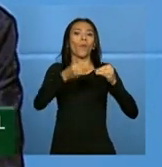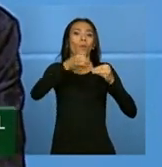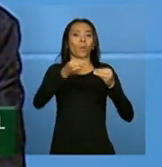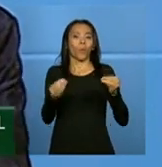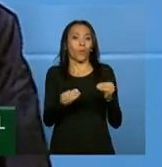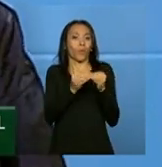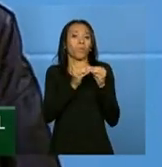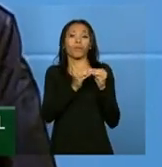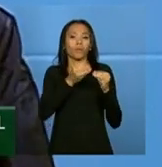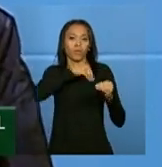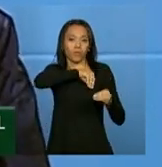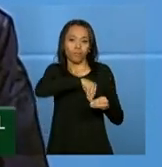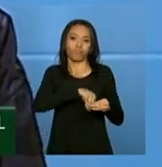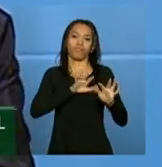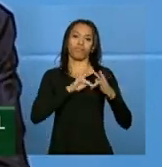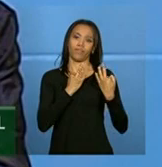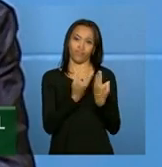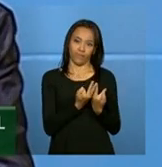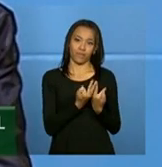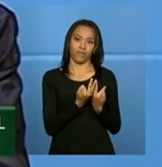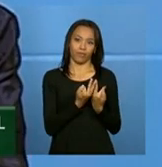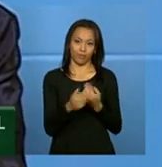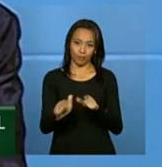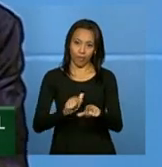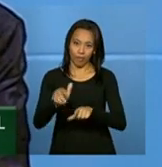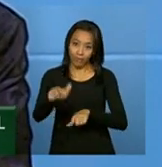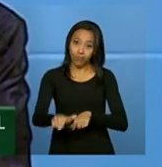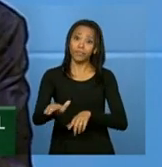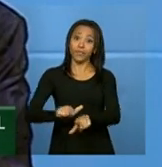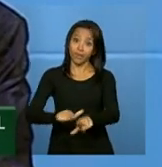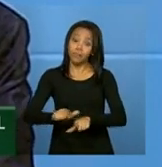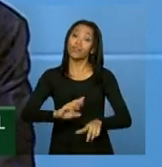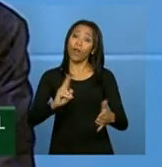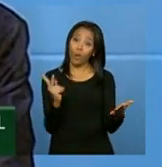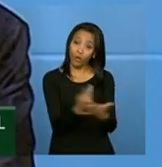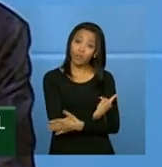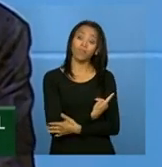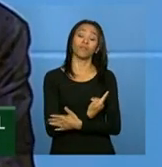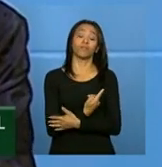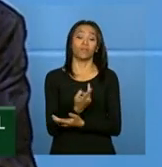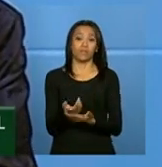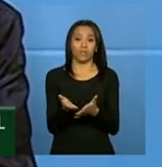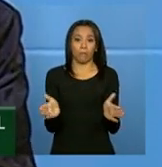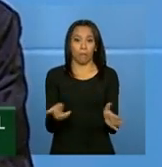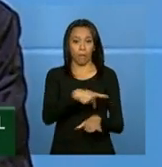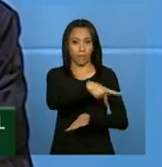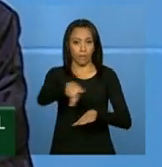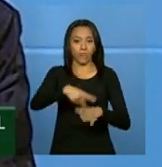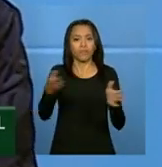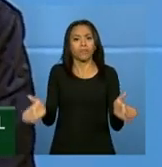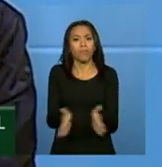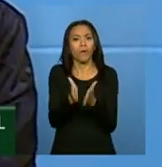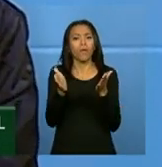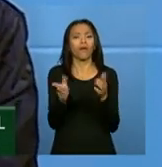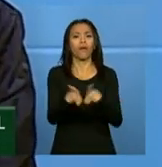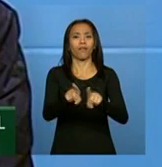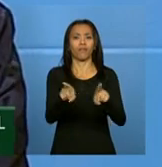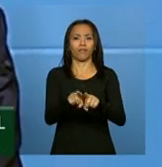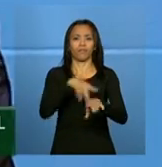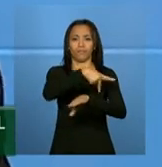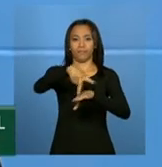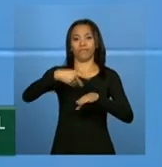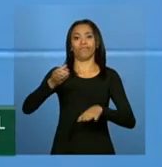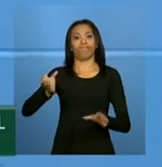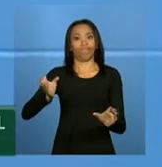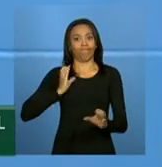ou viabilizar sua subsistência. Isso acontece em países pobres e acontece em países ricos, onde